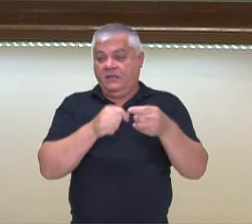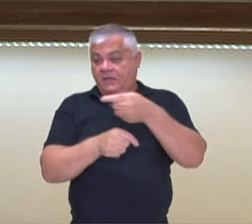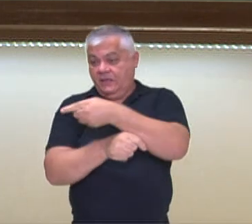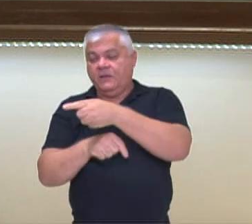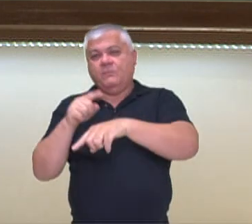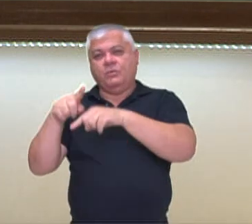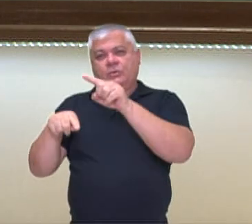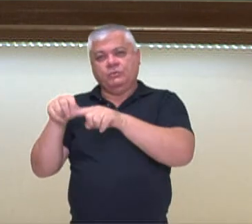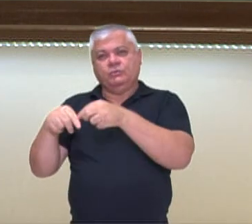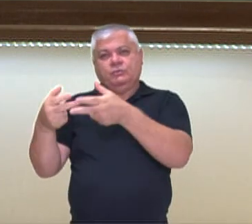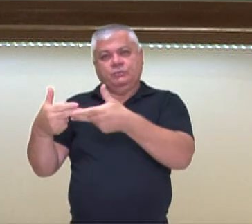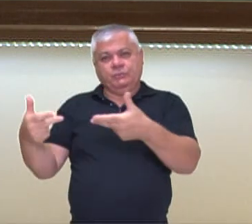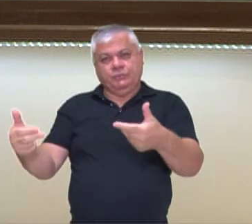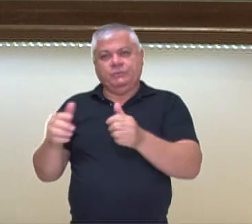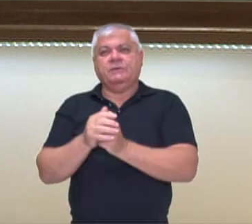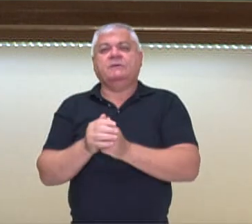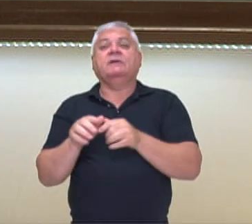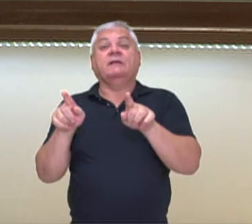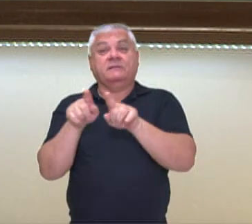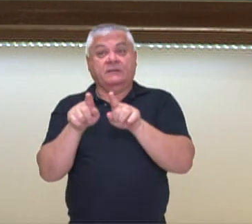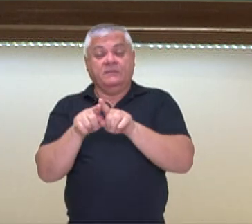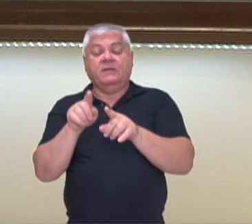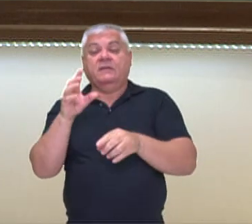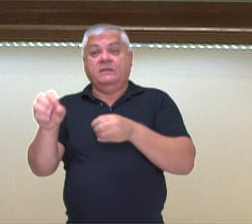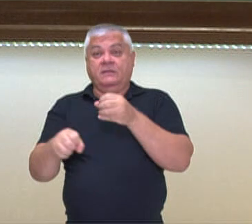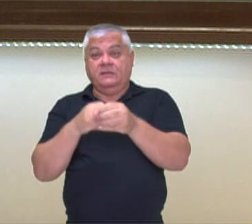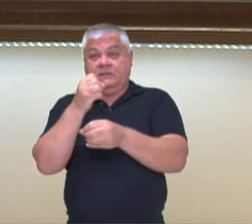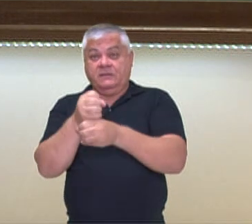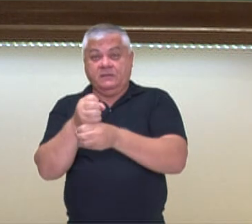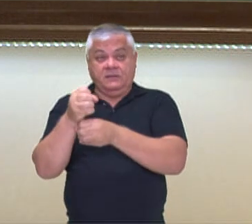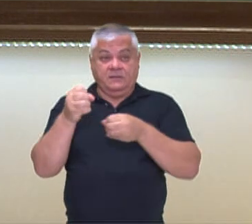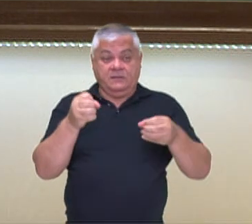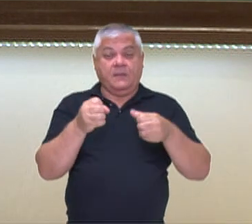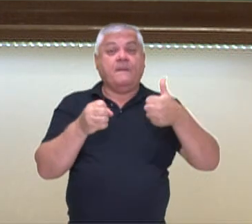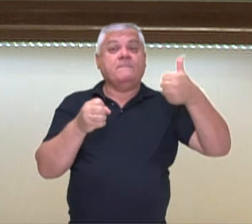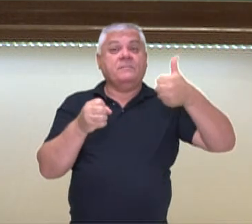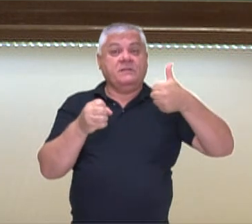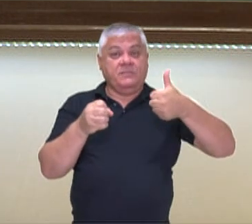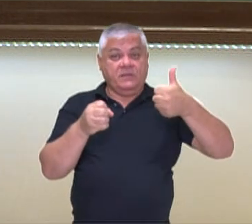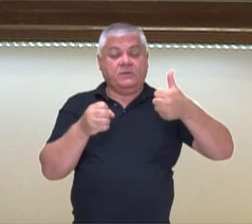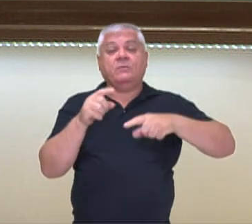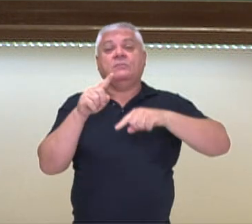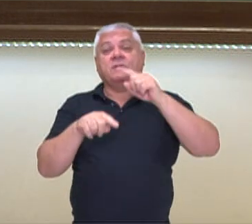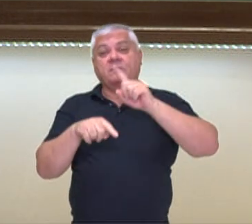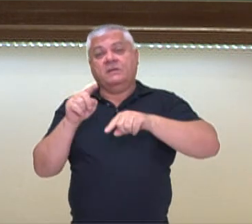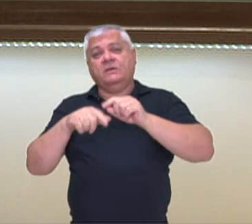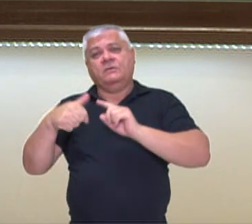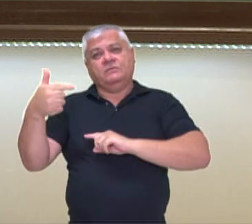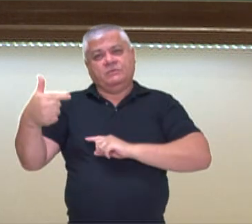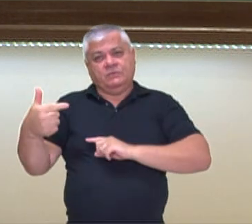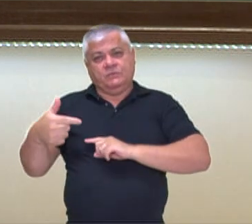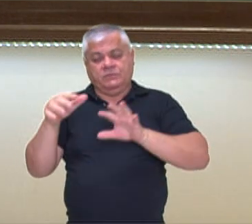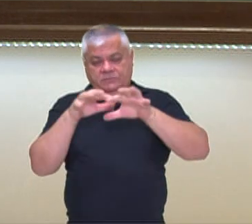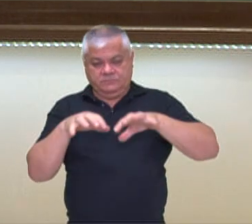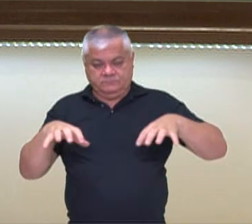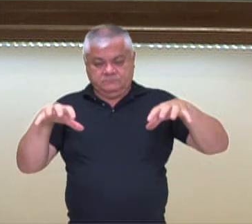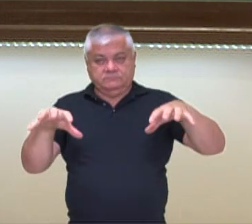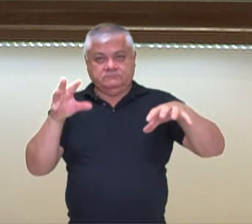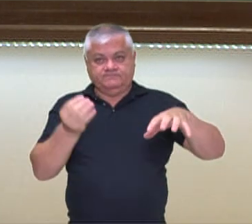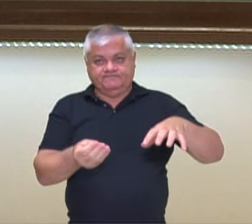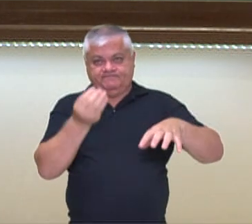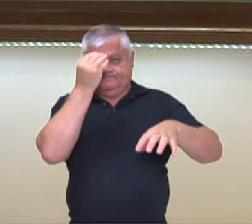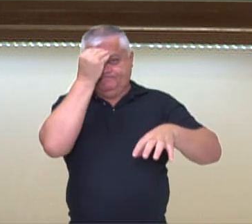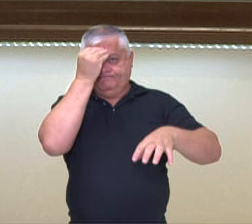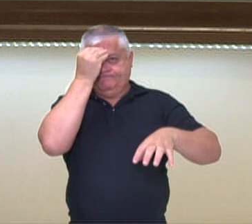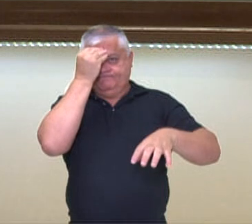São denominados também de reagente, primeiro membro da equação, produto, segundo membro da equação. Então, guarde isso